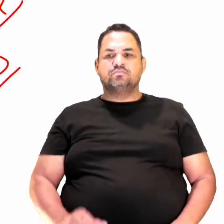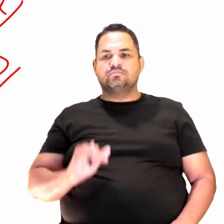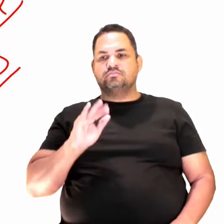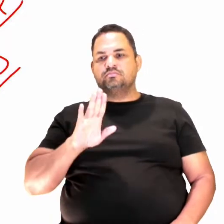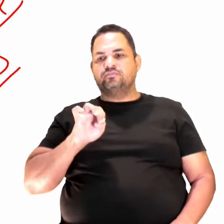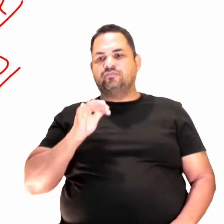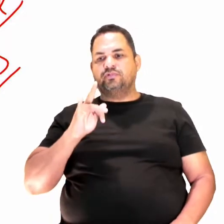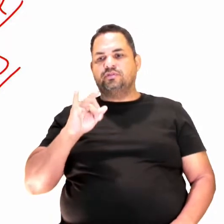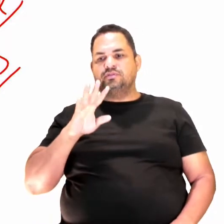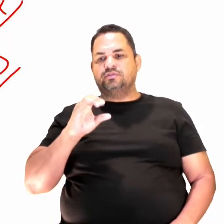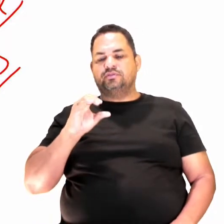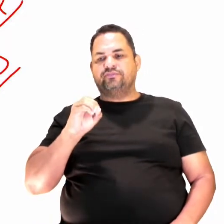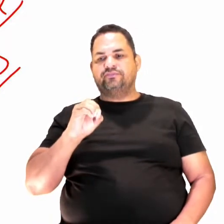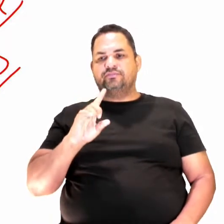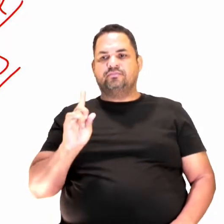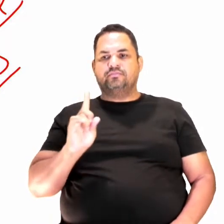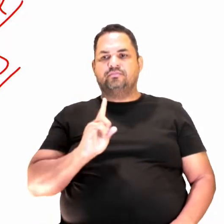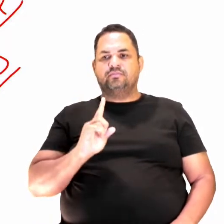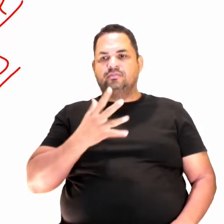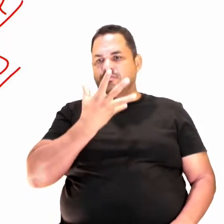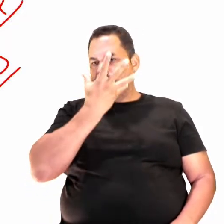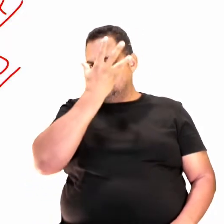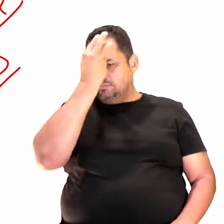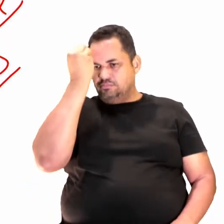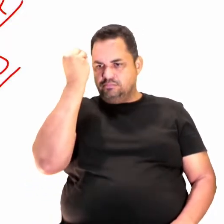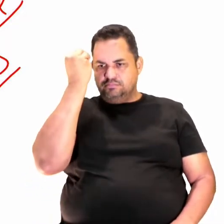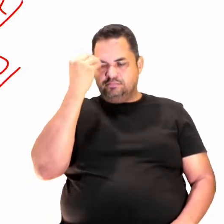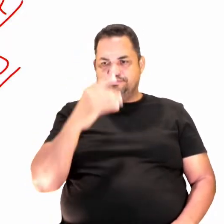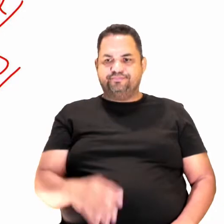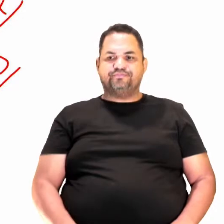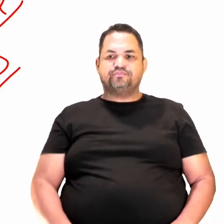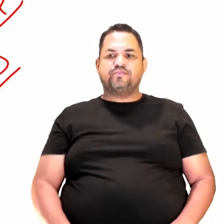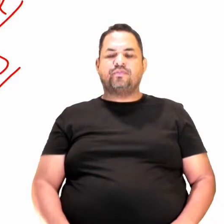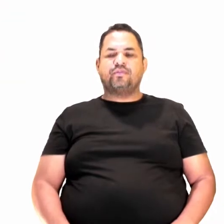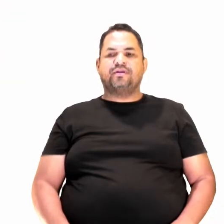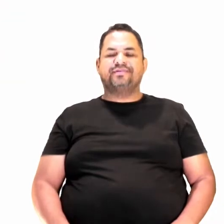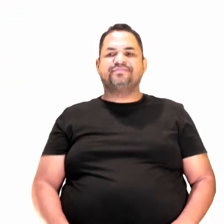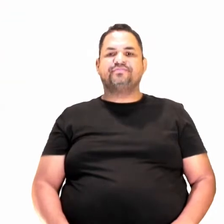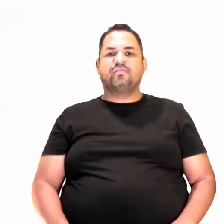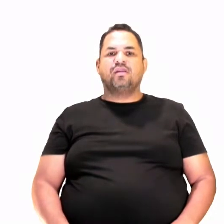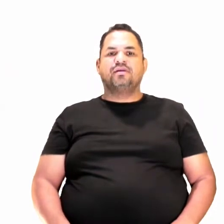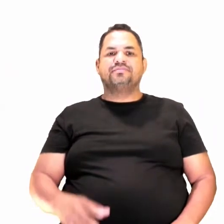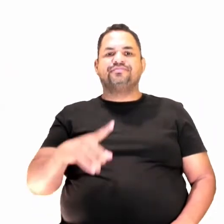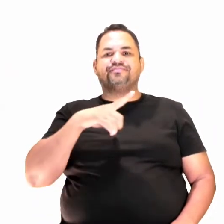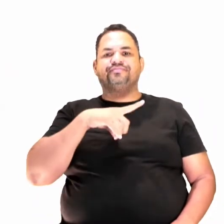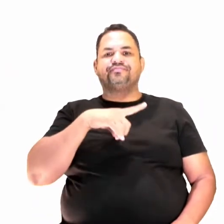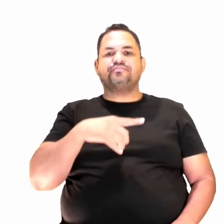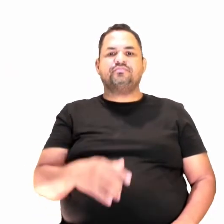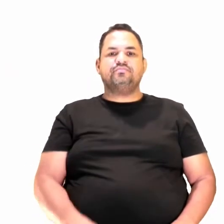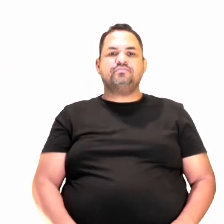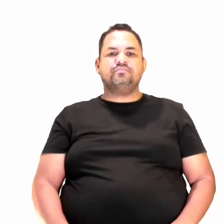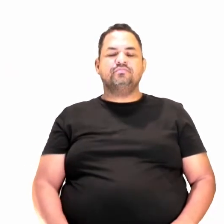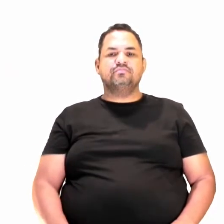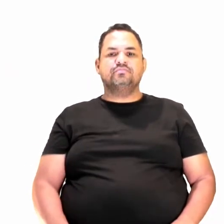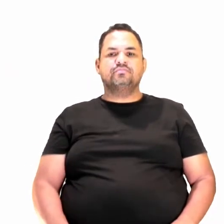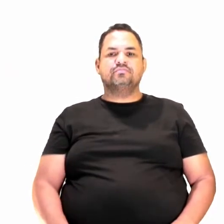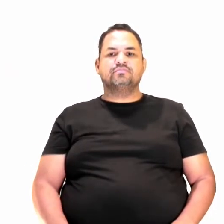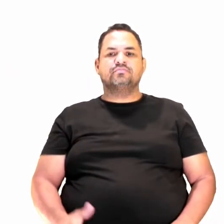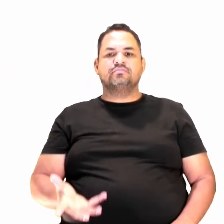blue, azul. Então, de novo, a palavra eyes, que é um substantivo, vem depois, e o blue, que é o meu